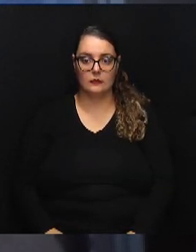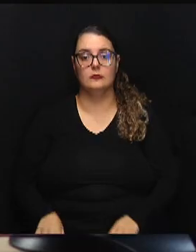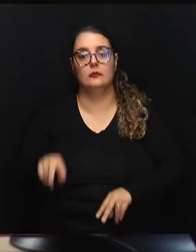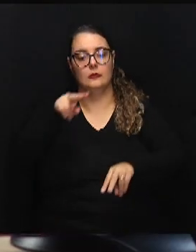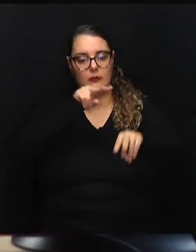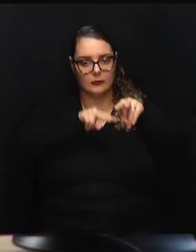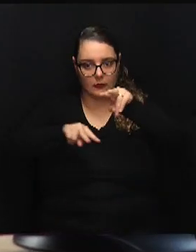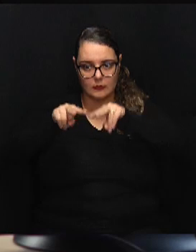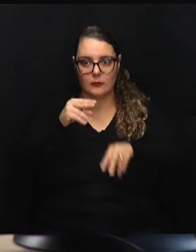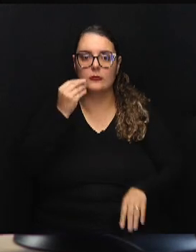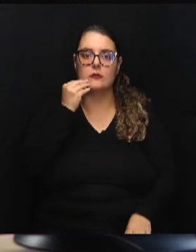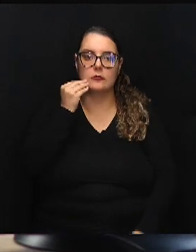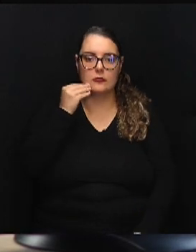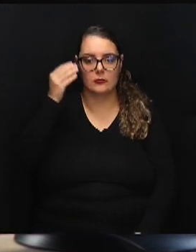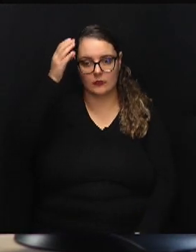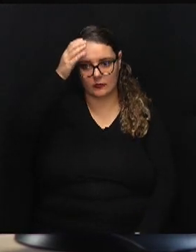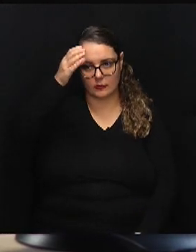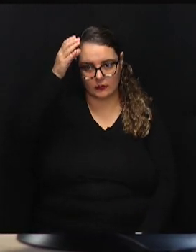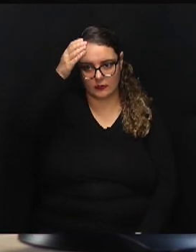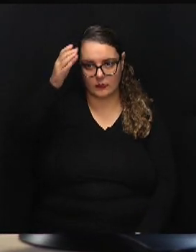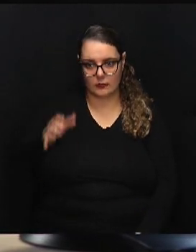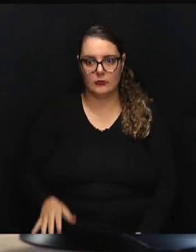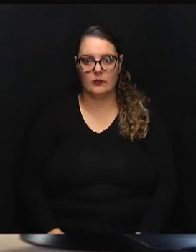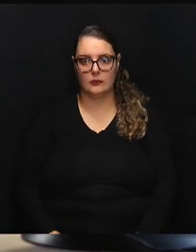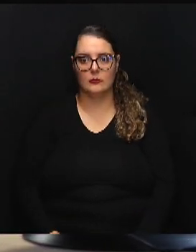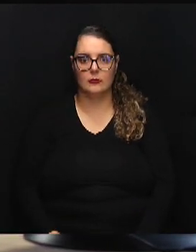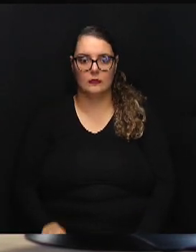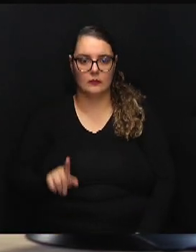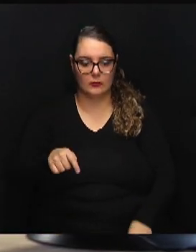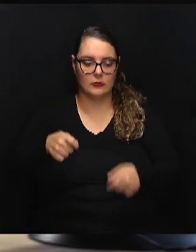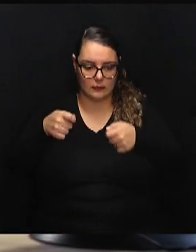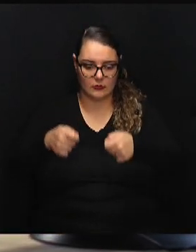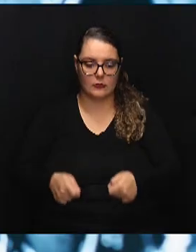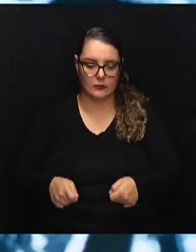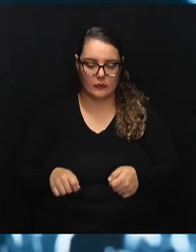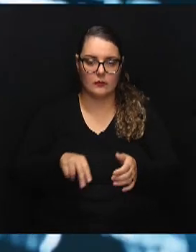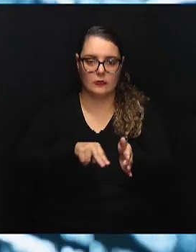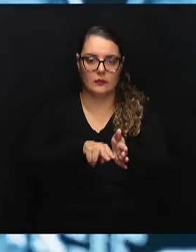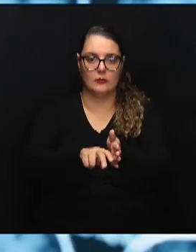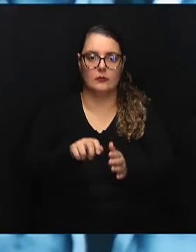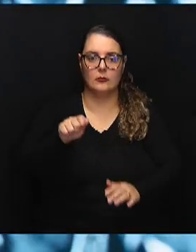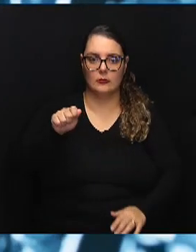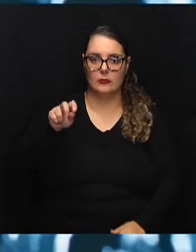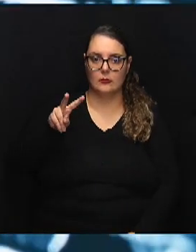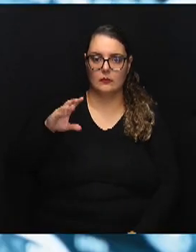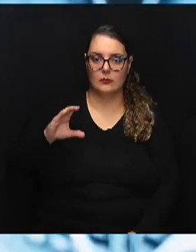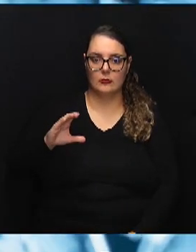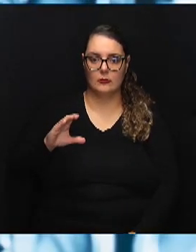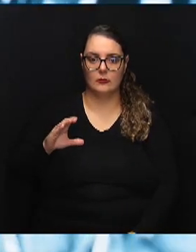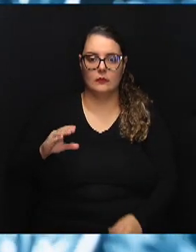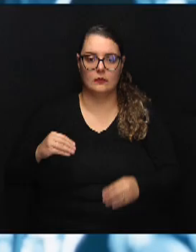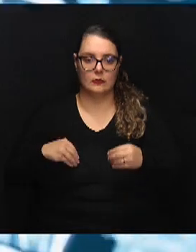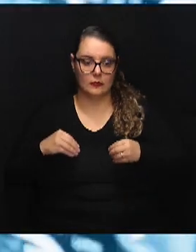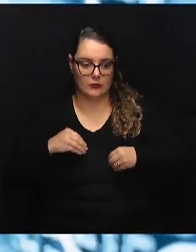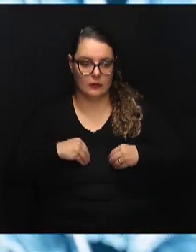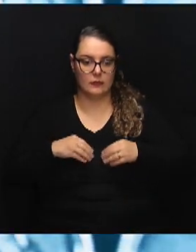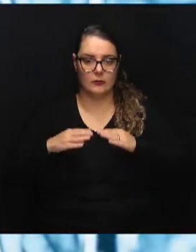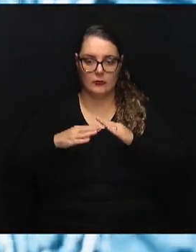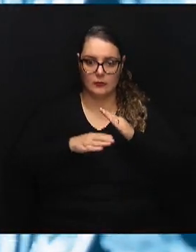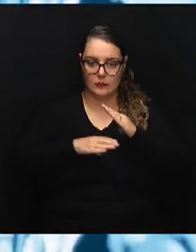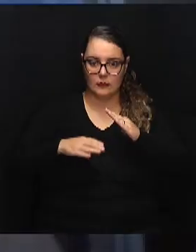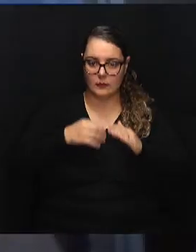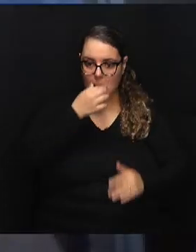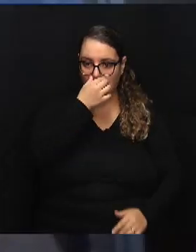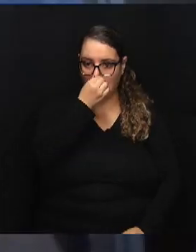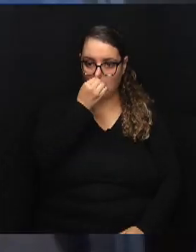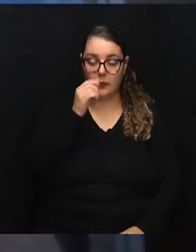visual, vai testar a parte cognitiva, e aí é estabelecido o diagnóstico do AVC pelo exame clínico, tá? Isso aí é